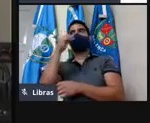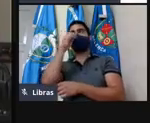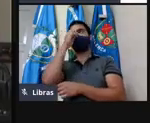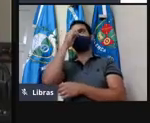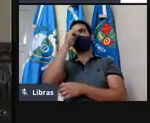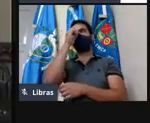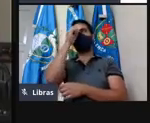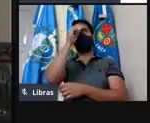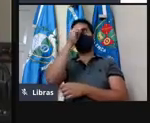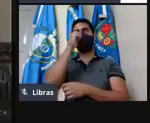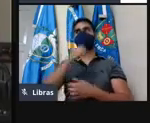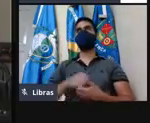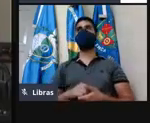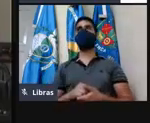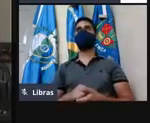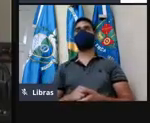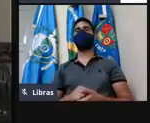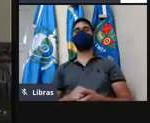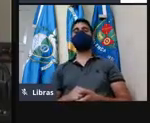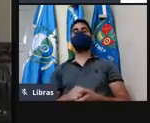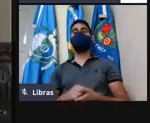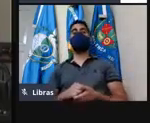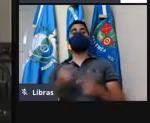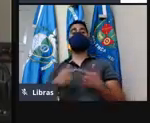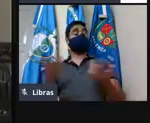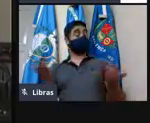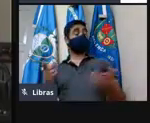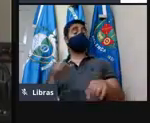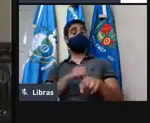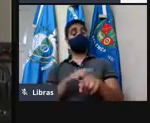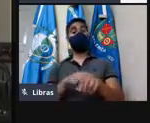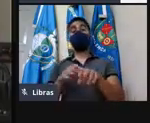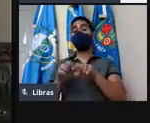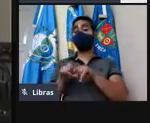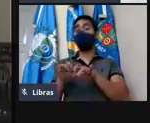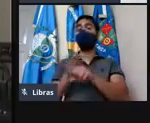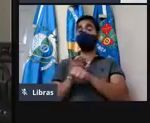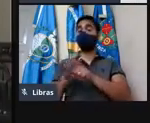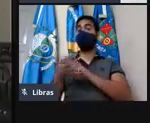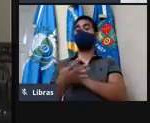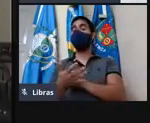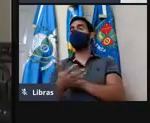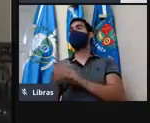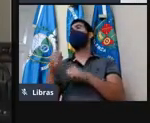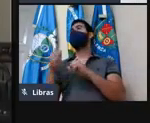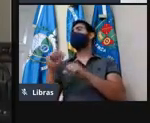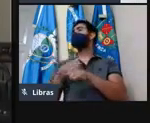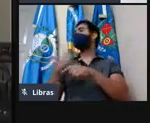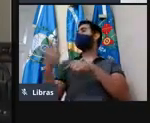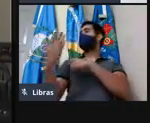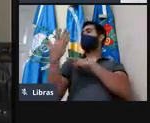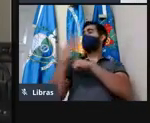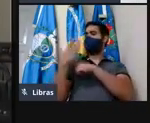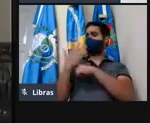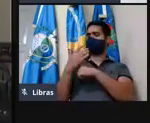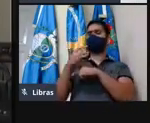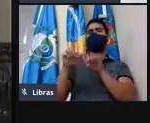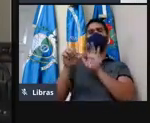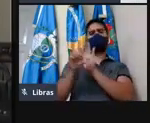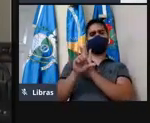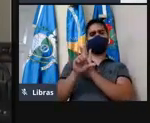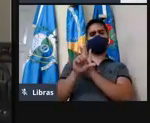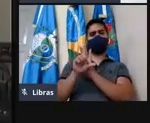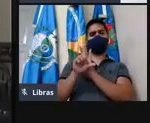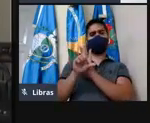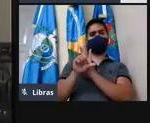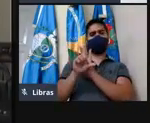aí no momento de pandemia, né, que vão poder se beneficiar com a Lei Aldir Blanc. Inclusive, citado